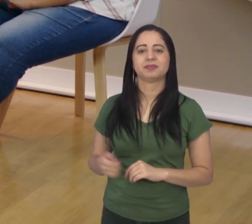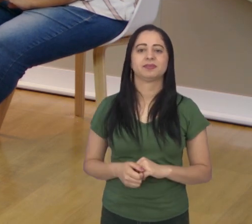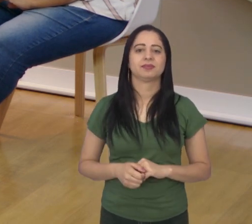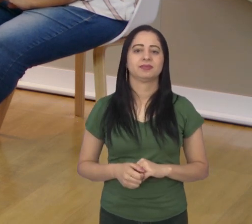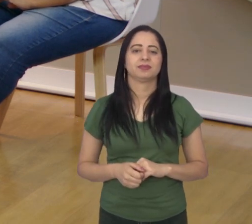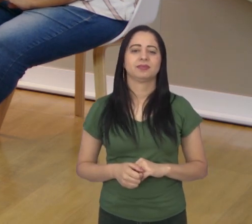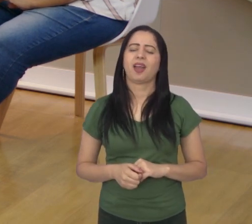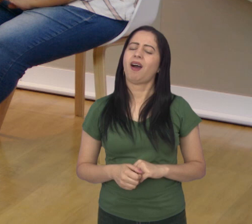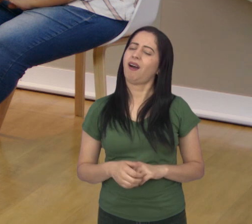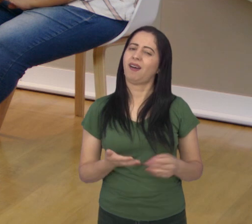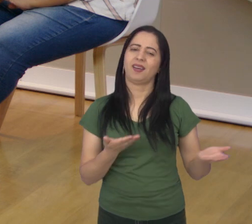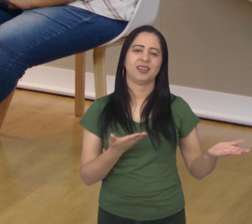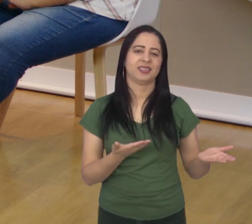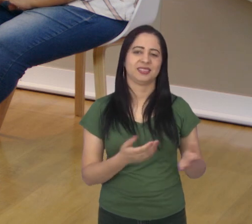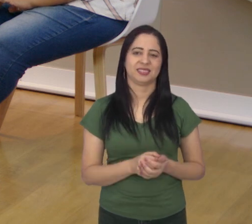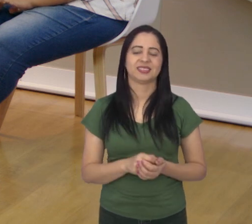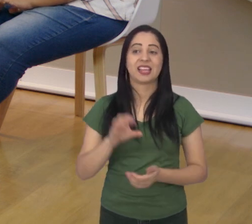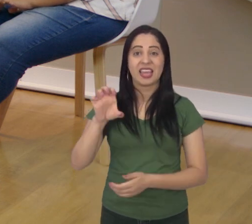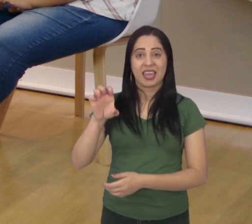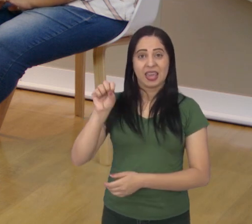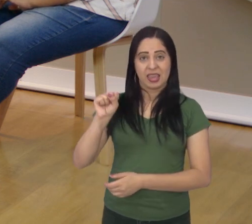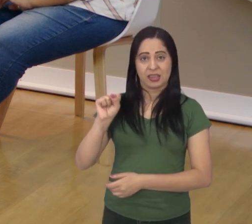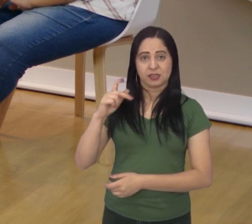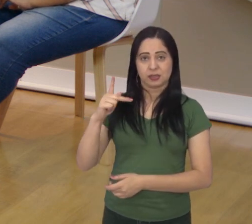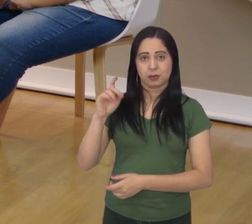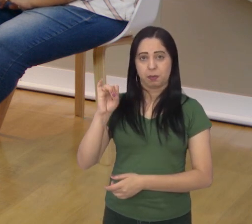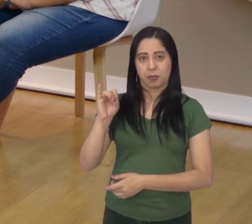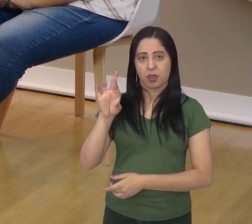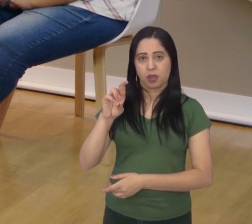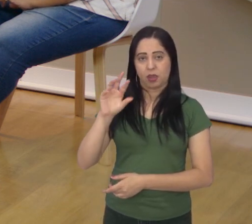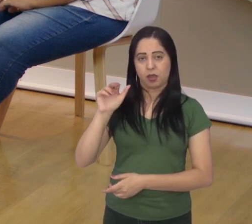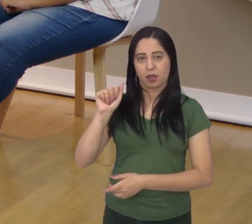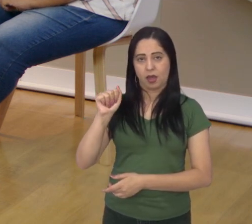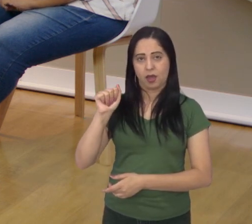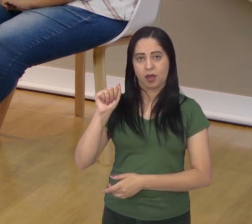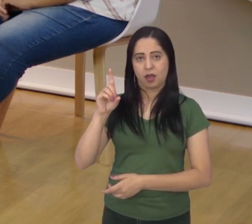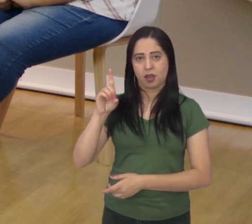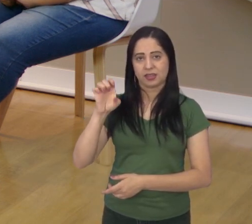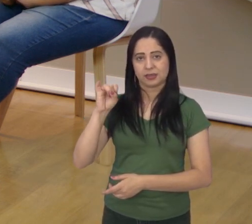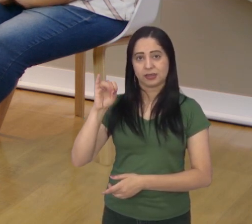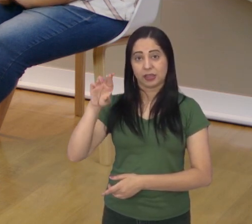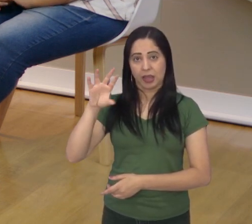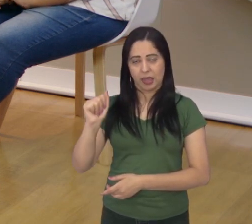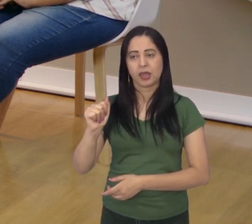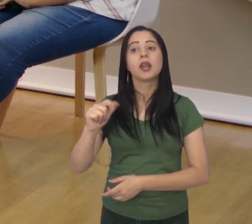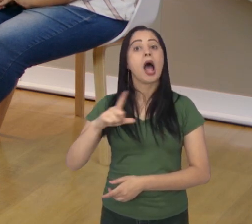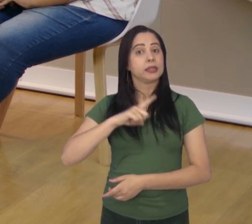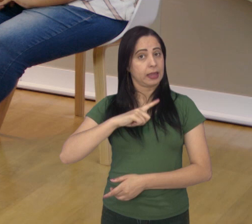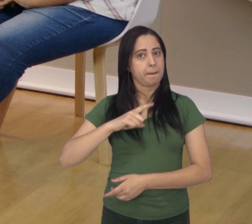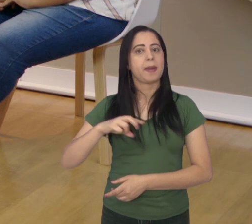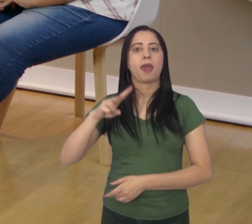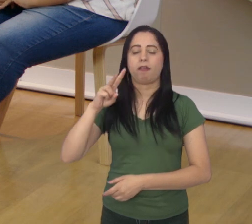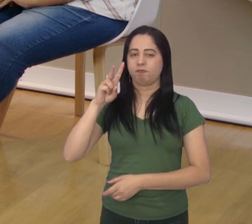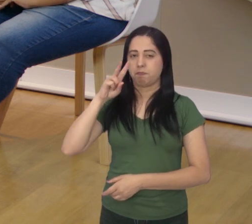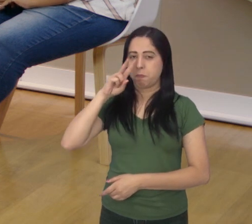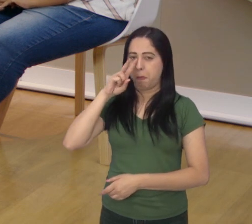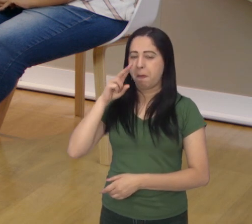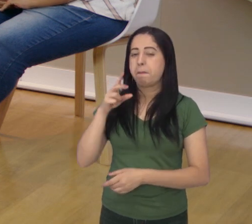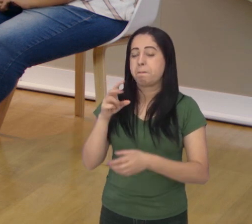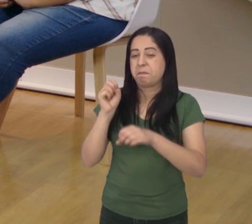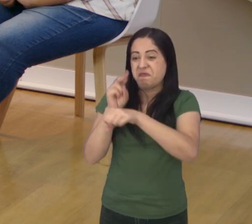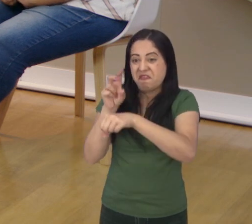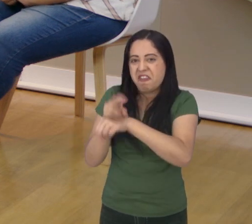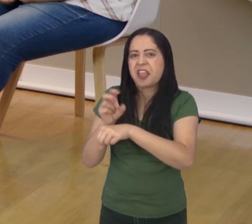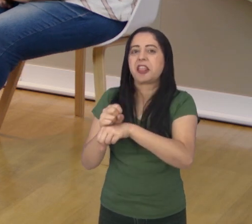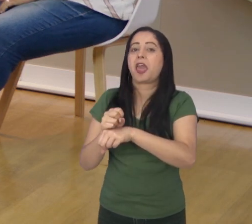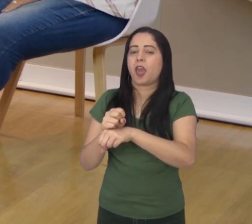alguma outra planta. Ah, essa daqui. A espirradeira também, ela é tóxica. E para os cachorros também. Nossa, e ela é bem